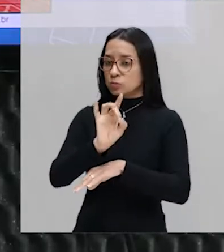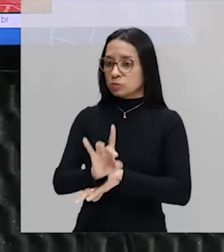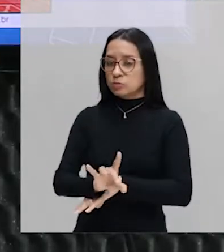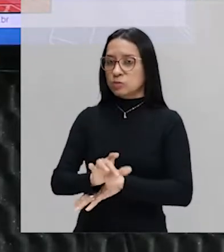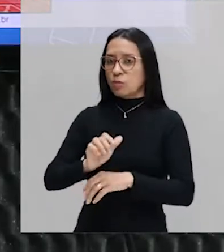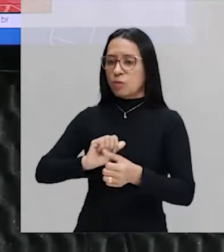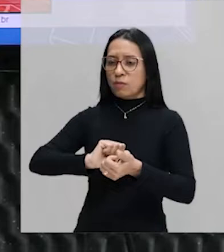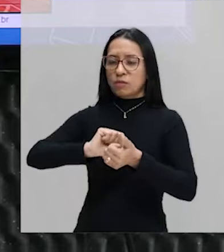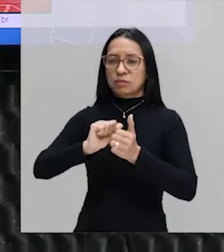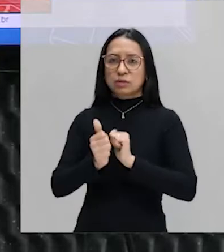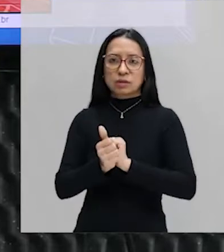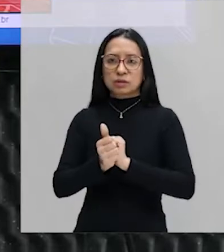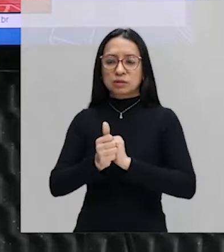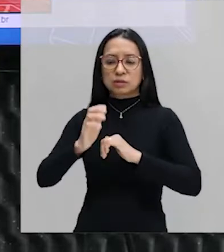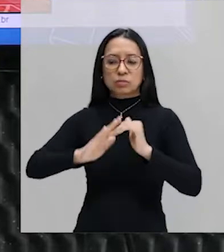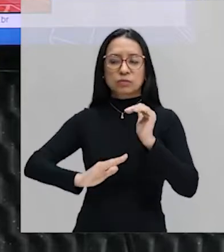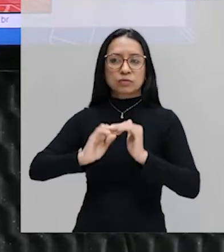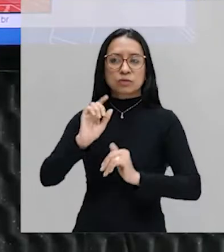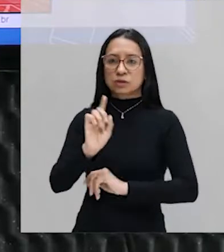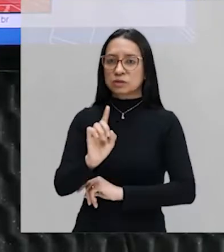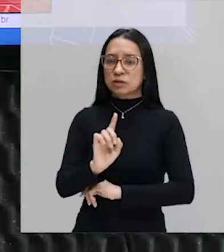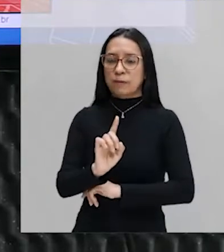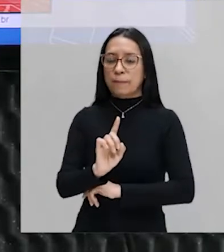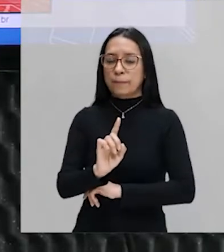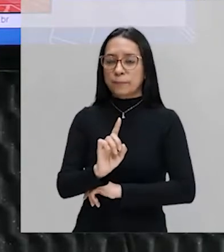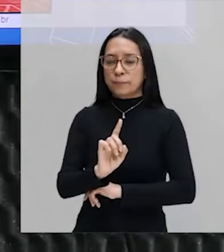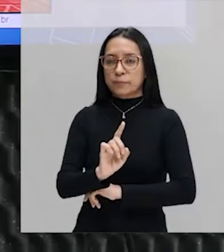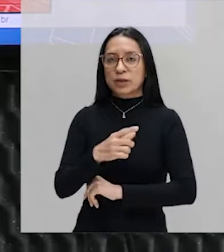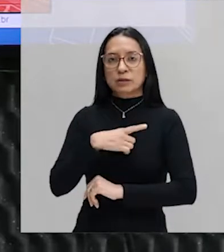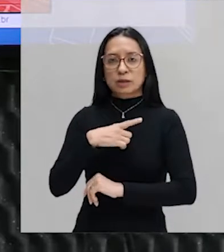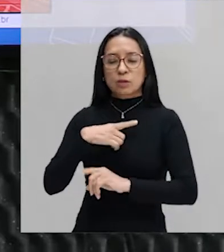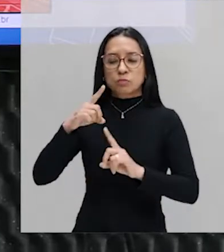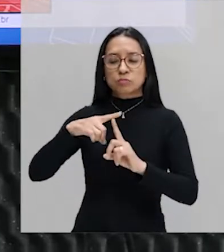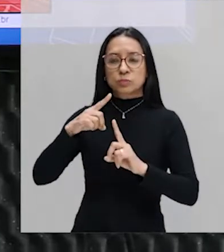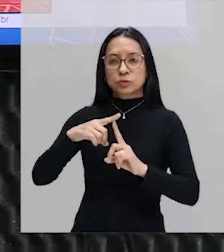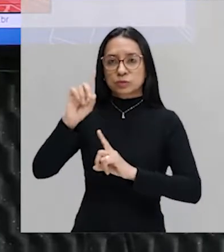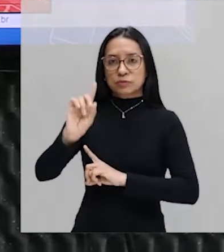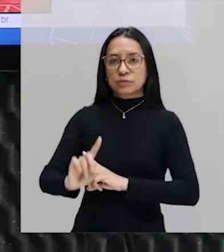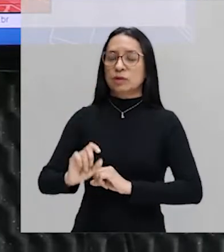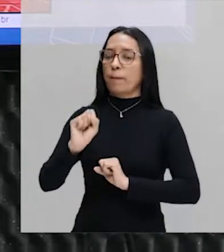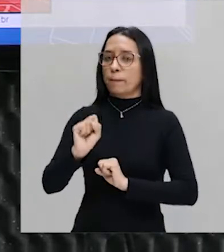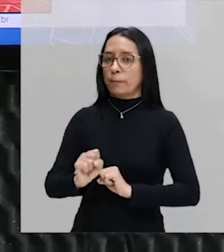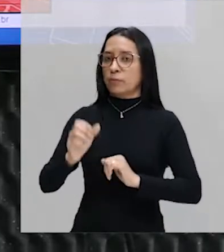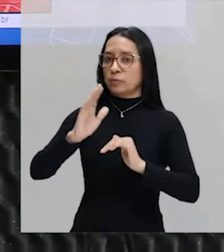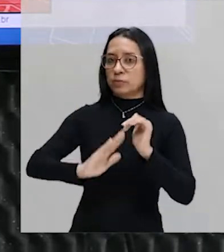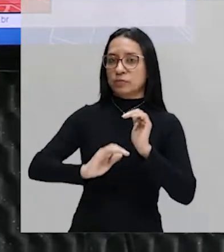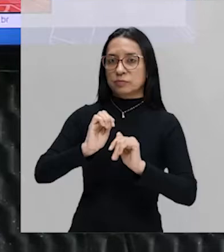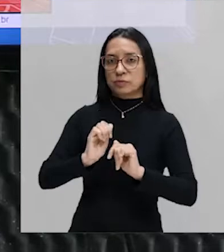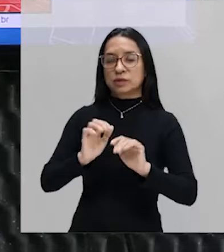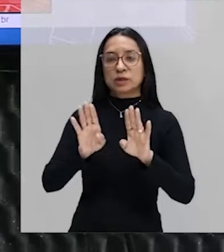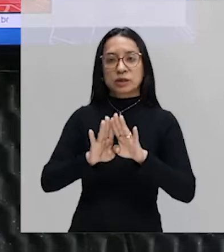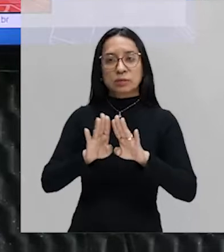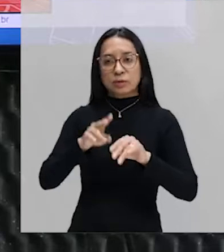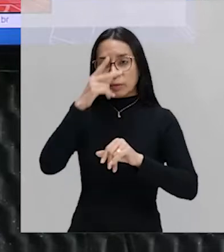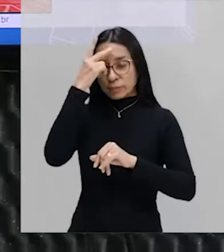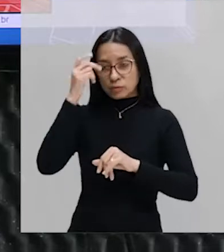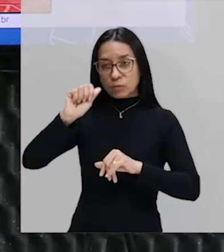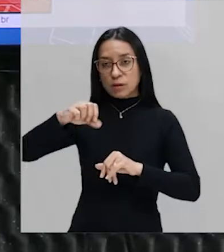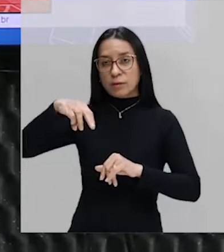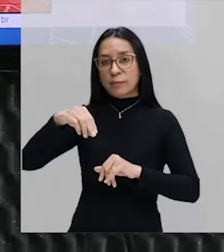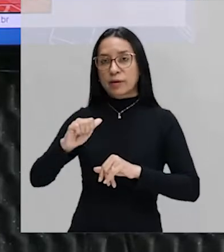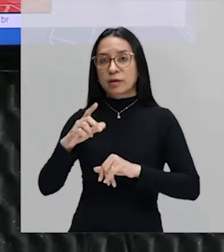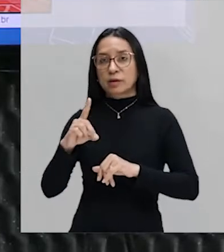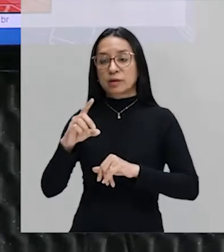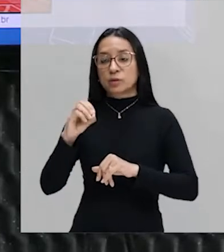atletas que são profissionais, que têm algum tipo de deficiência e de repente podem ser profissionais. Eu falo de um indivíduo amador que de repente quer praticar